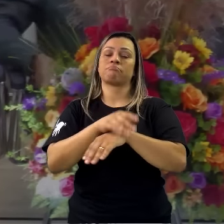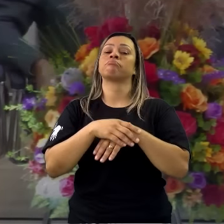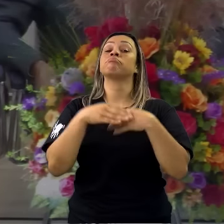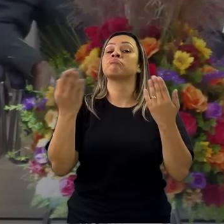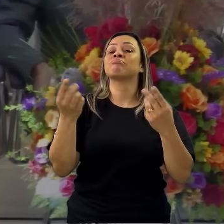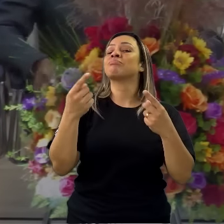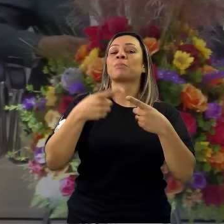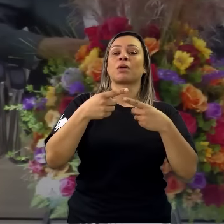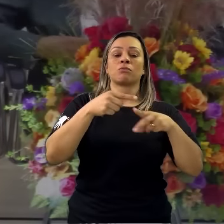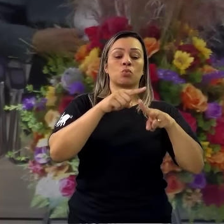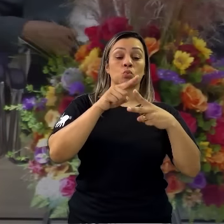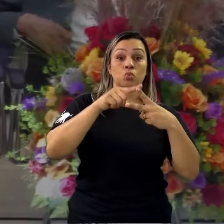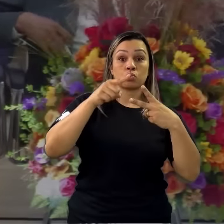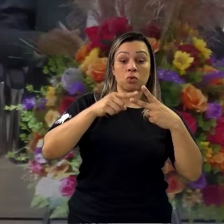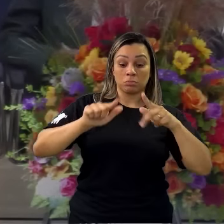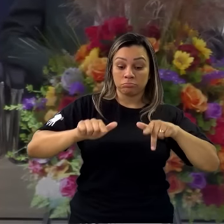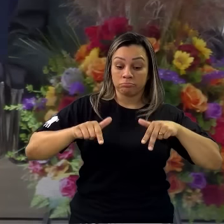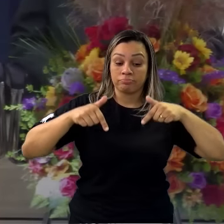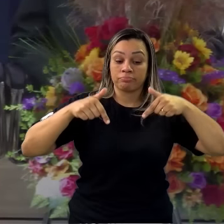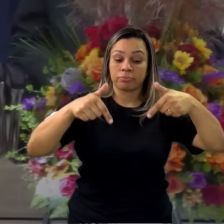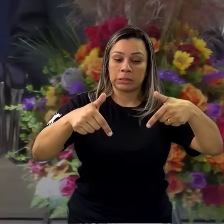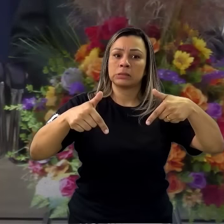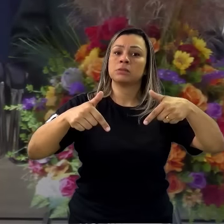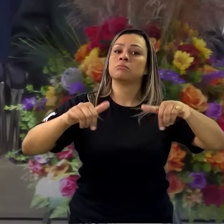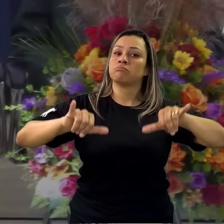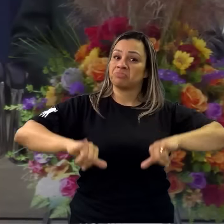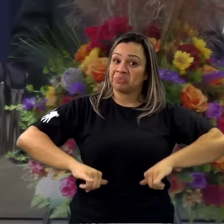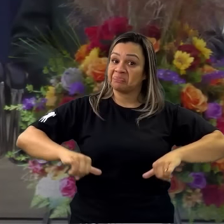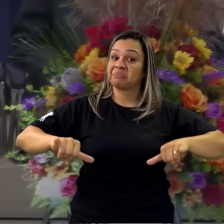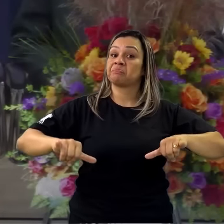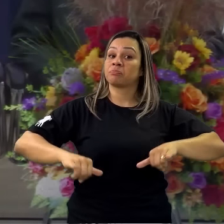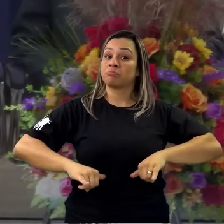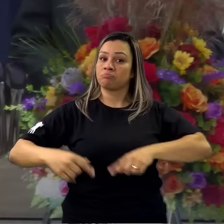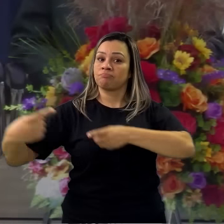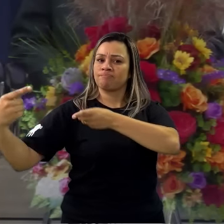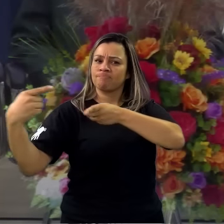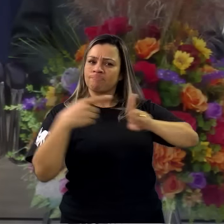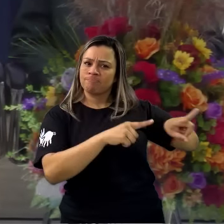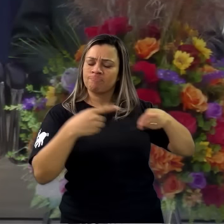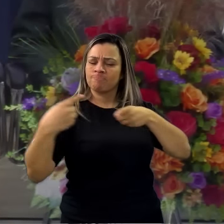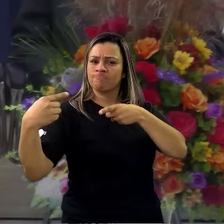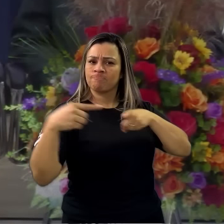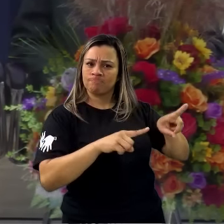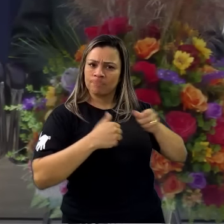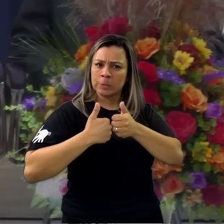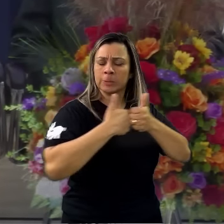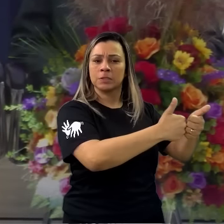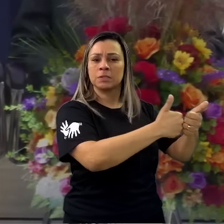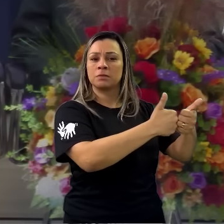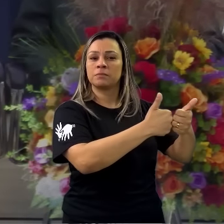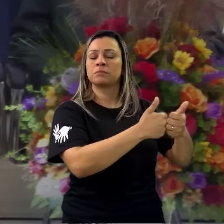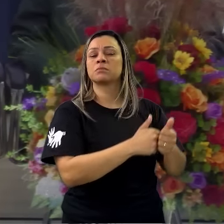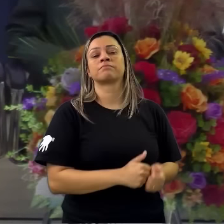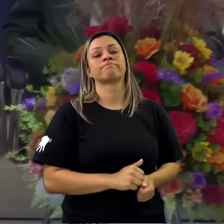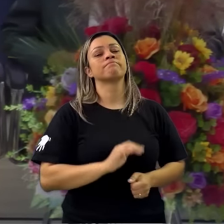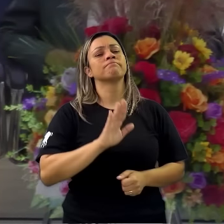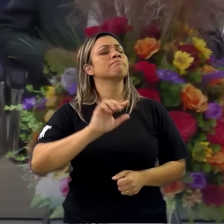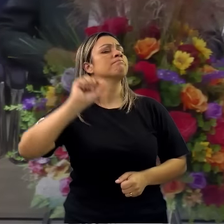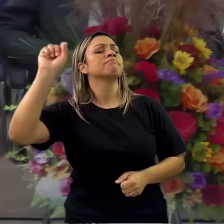a Bíblia diz que eles estão sofrendo Retaliação e perseguição Mas quem o chamou